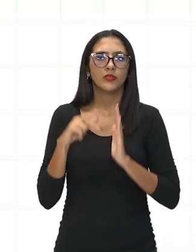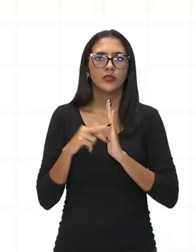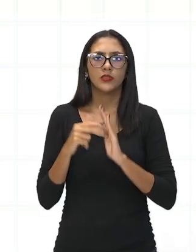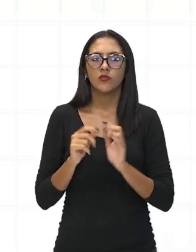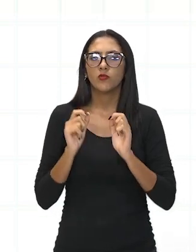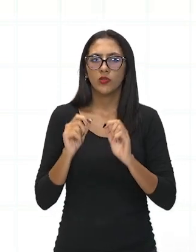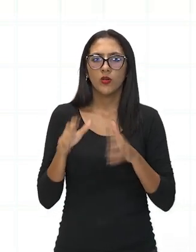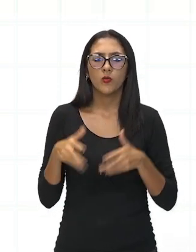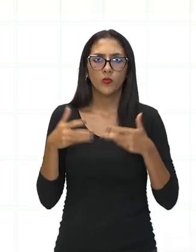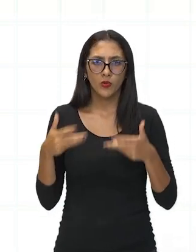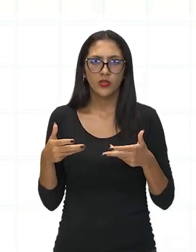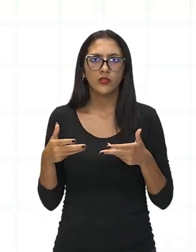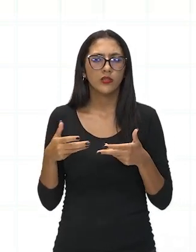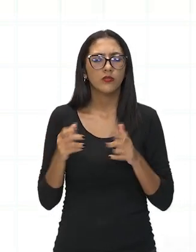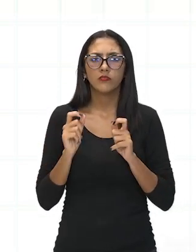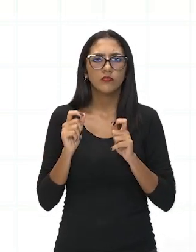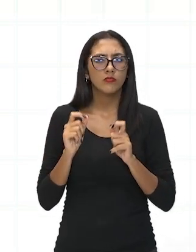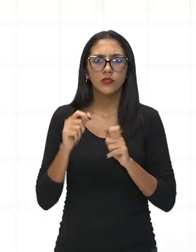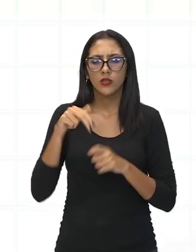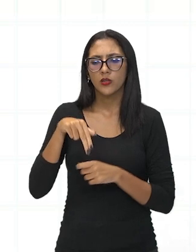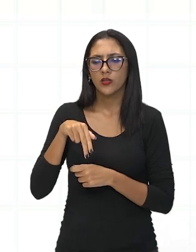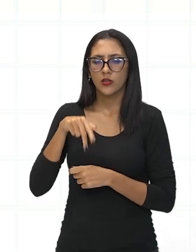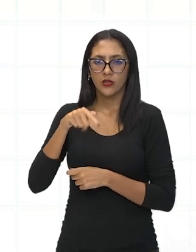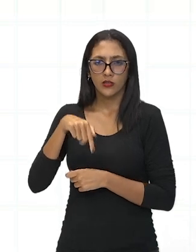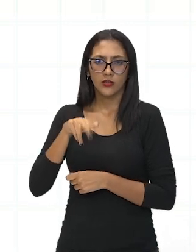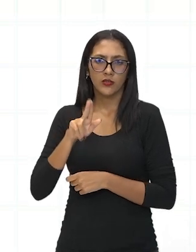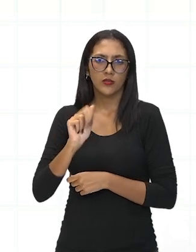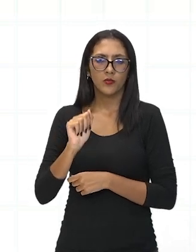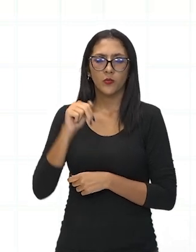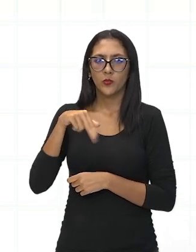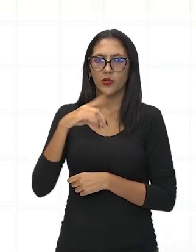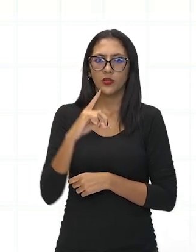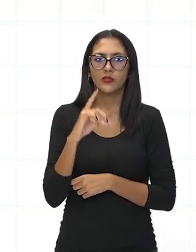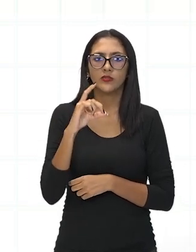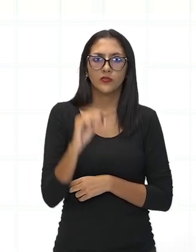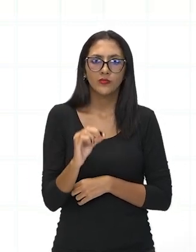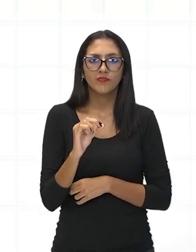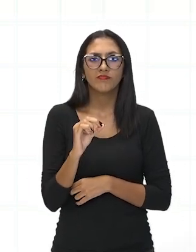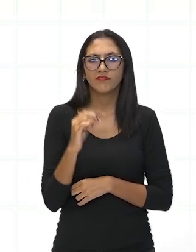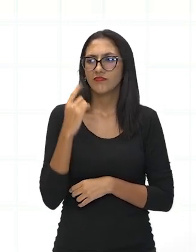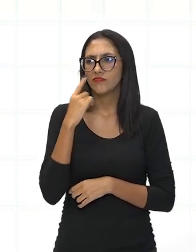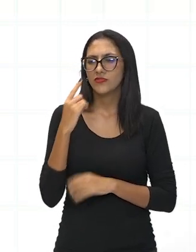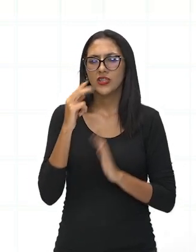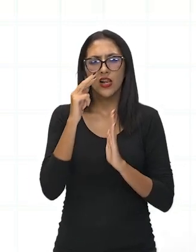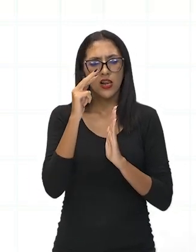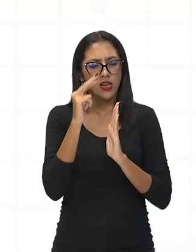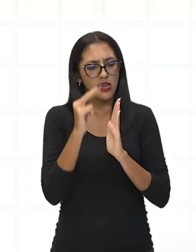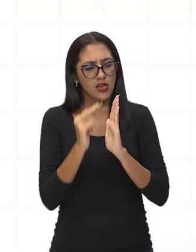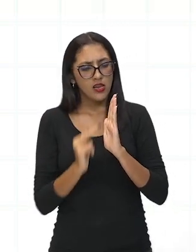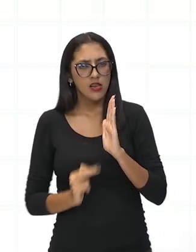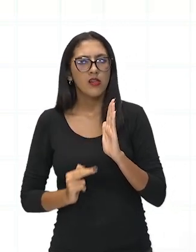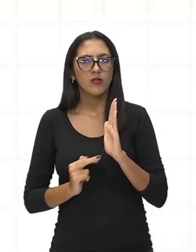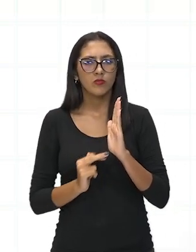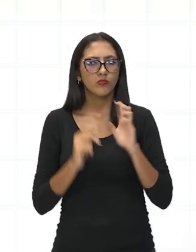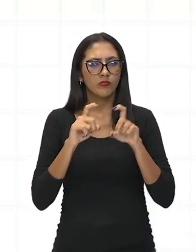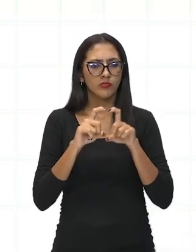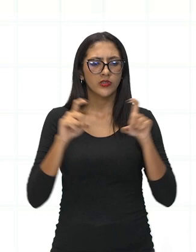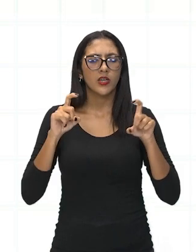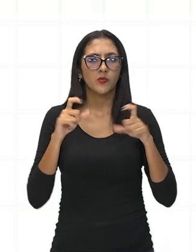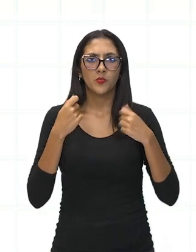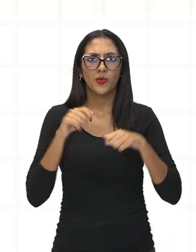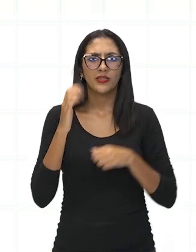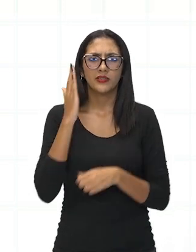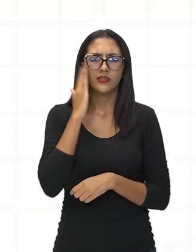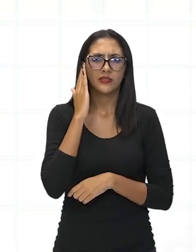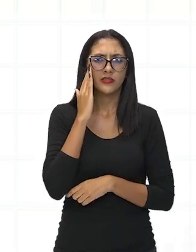quando, certo? Aqui no primeiro parágrafo não tem nada. A gente tem que analisar e observar o que utilizar. Tem que entender o que